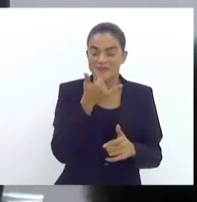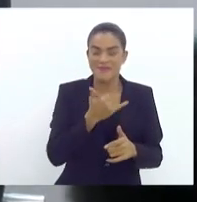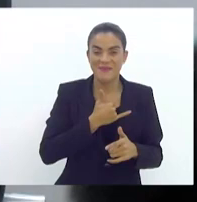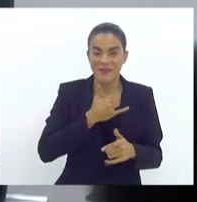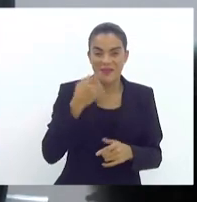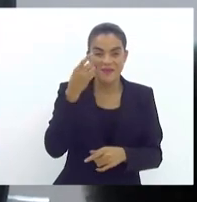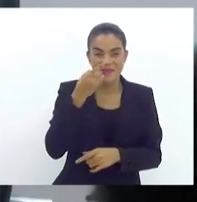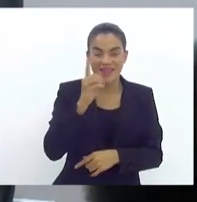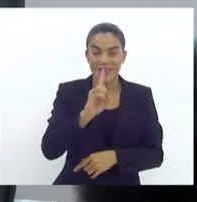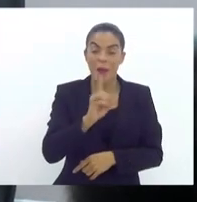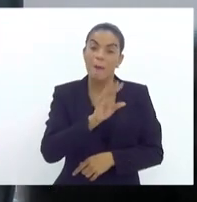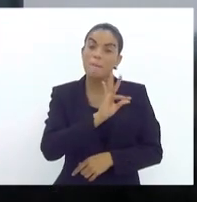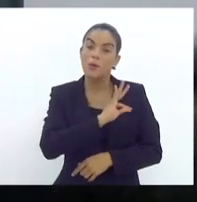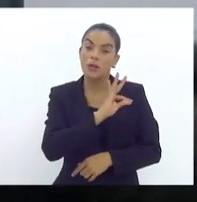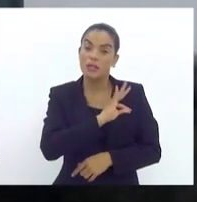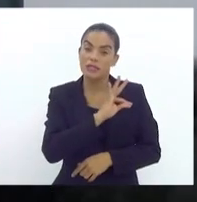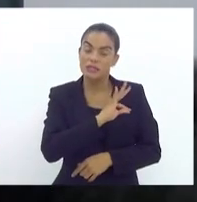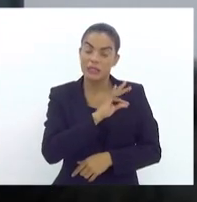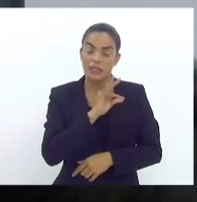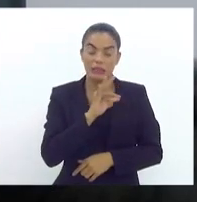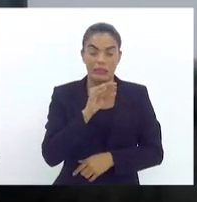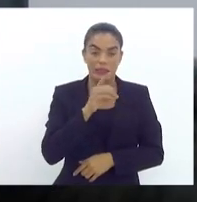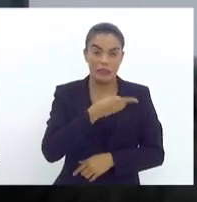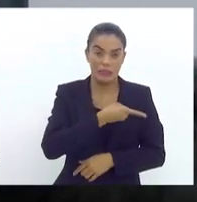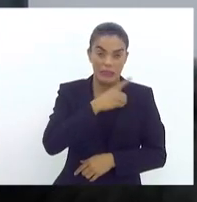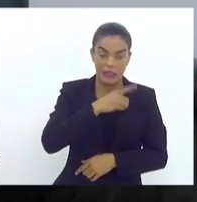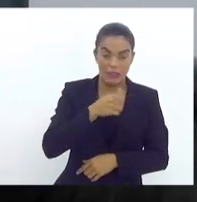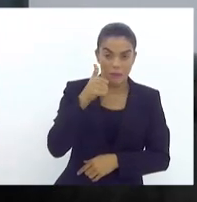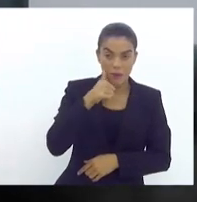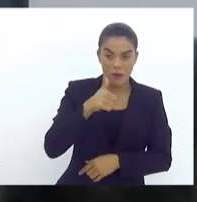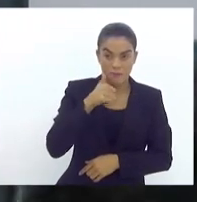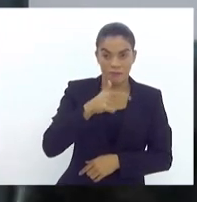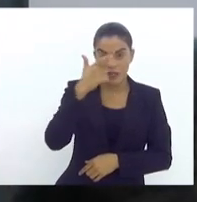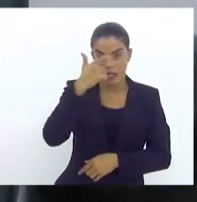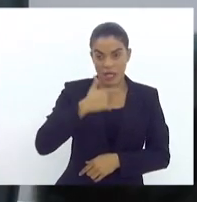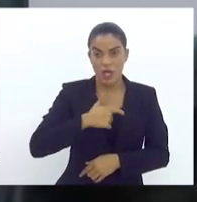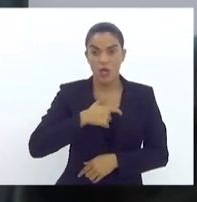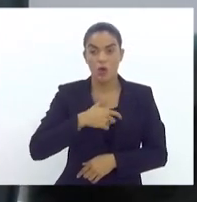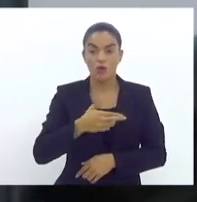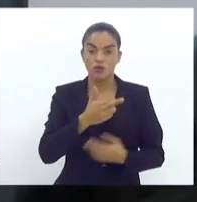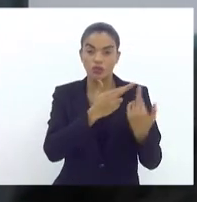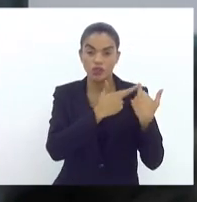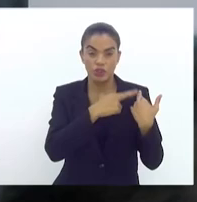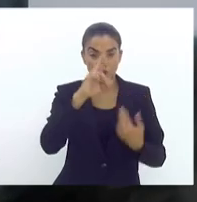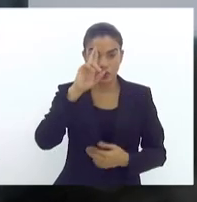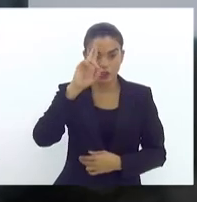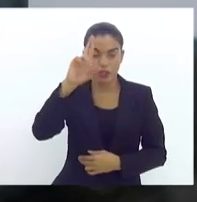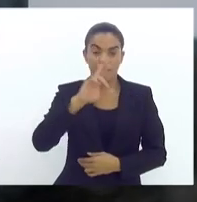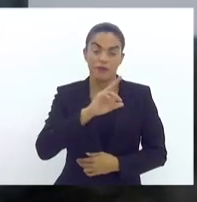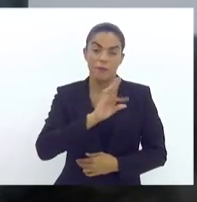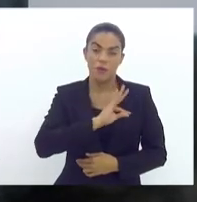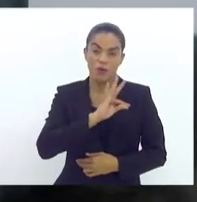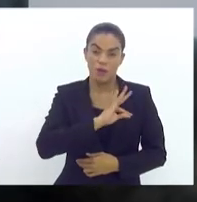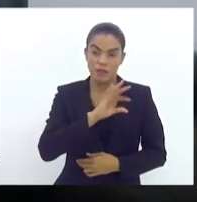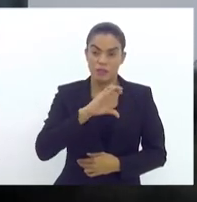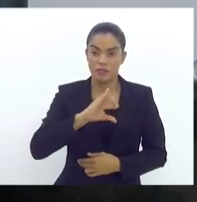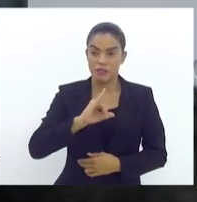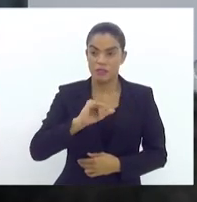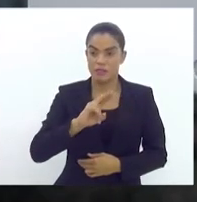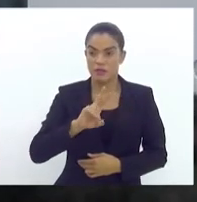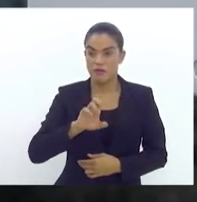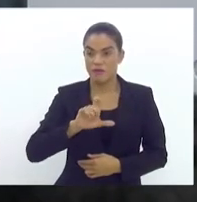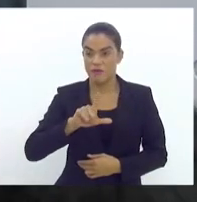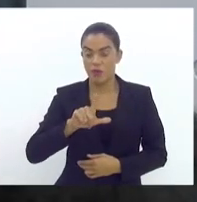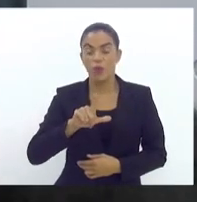os policiais das leões mas eu tenho uma eu como chefe da Polícia Civil eu tinha um desejo que eu repeti